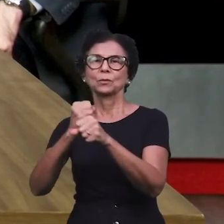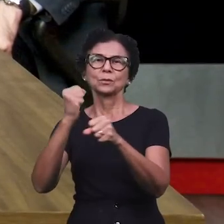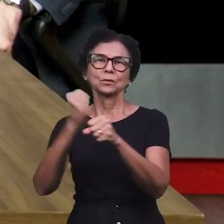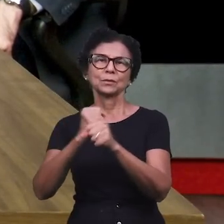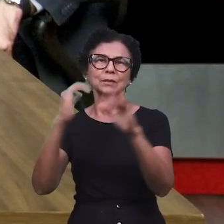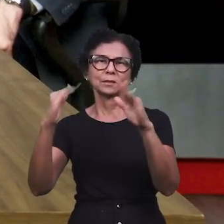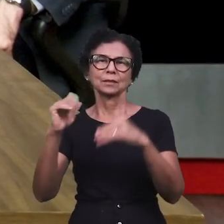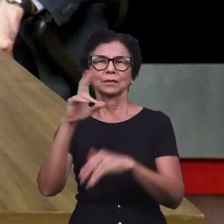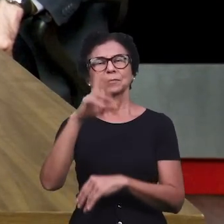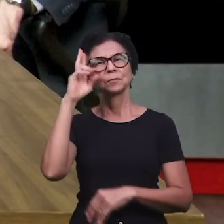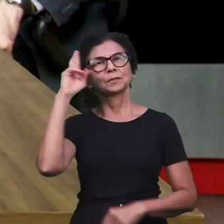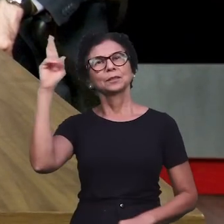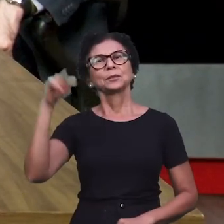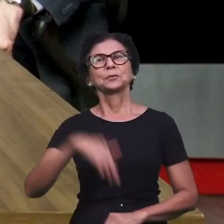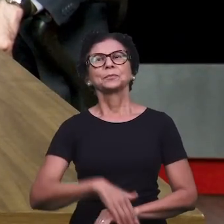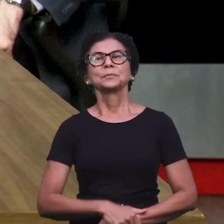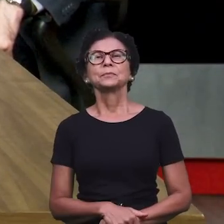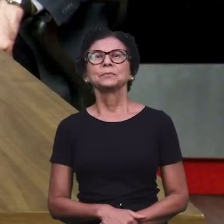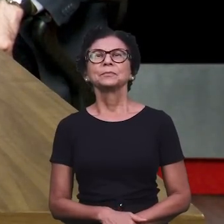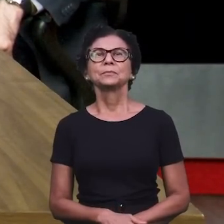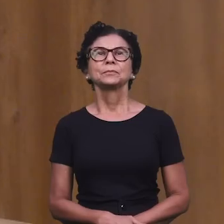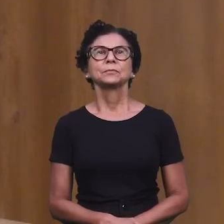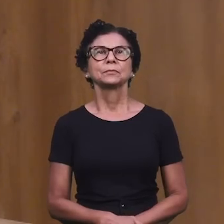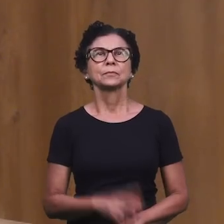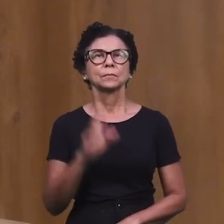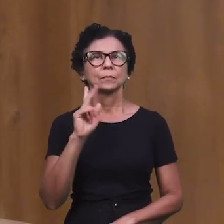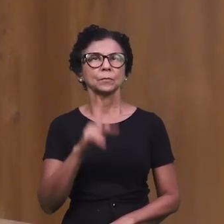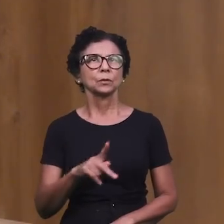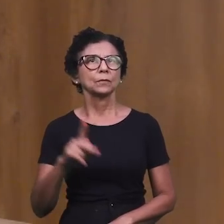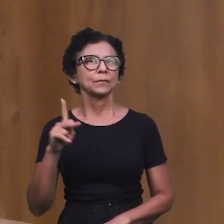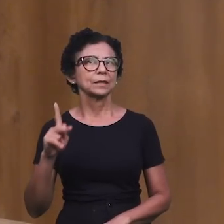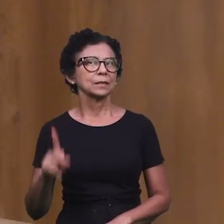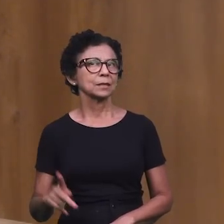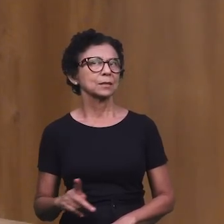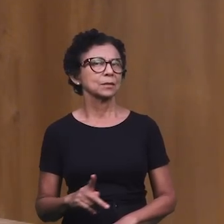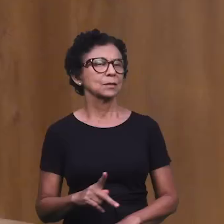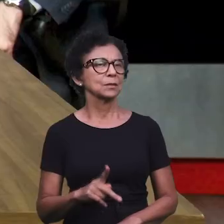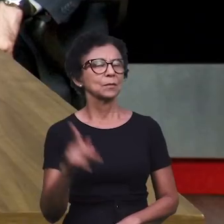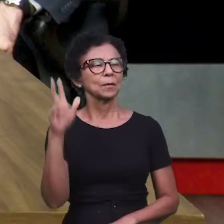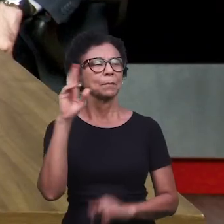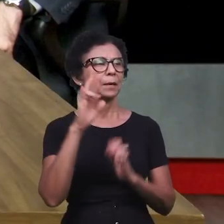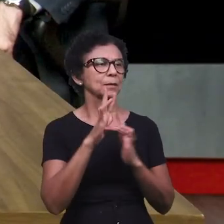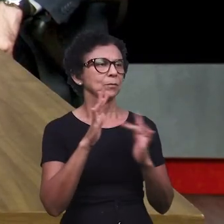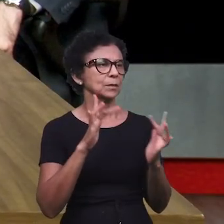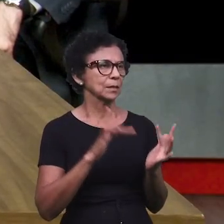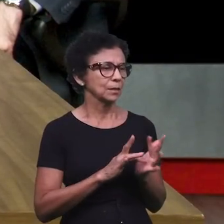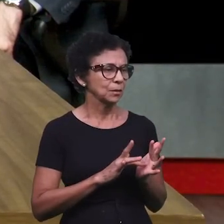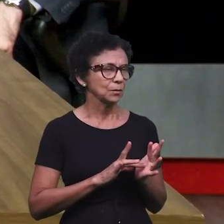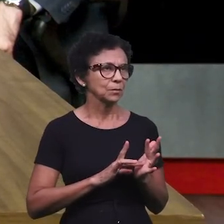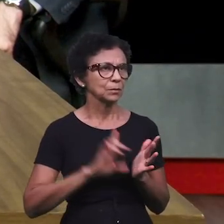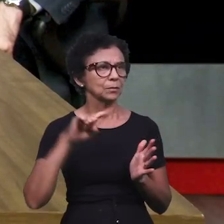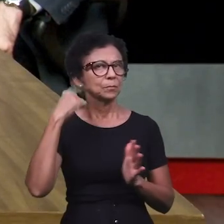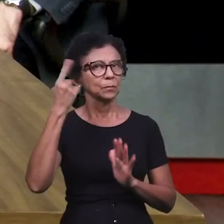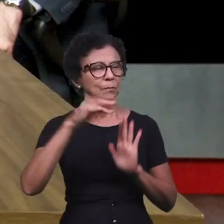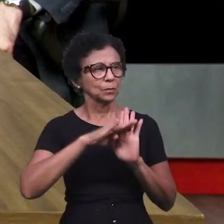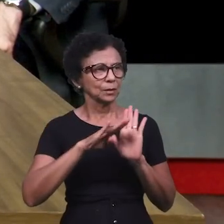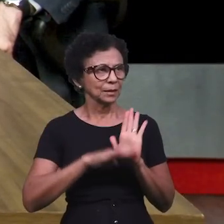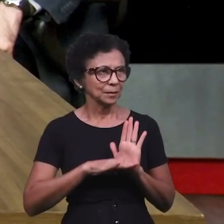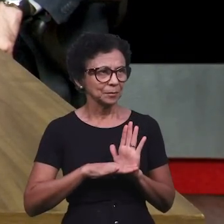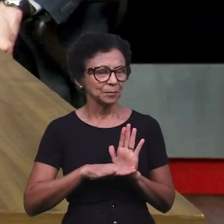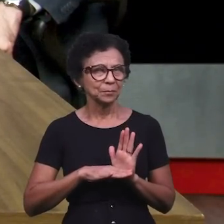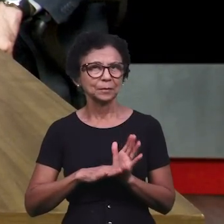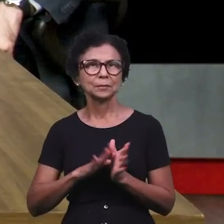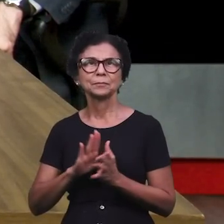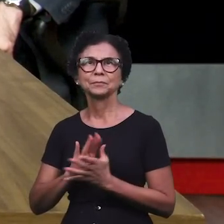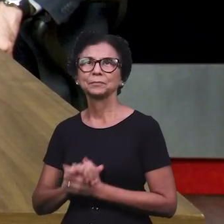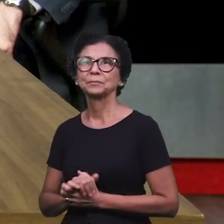Deus. Glória a Jesus, graças a Deus. Professor Cleiton Vinícius, a paz do Senhor. Até o próximo programa. Até o próximo. Paz Professor Tiago Costa,